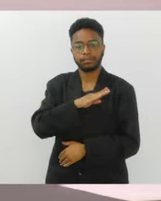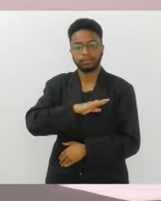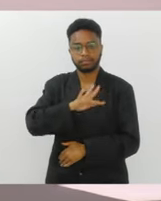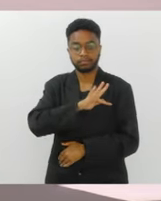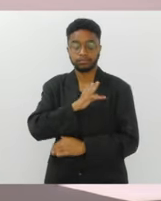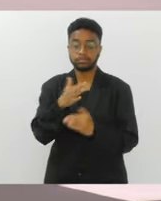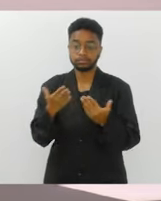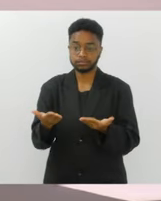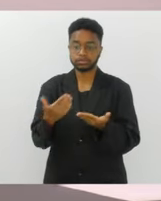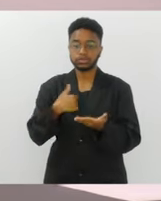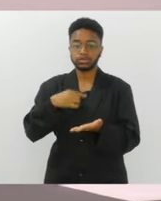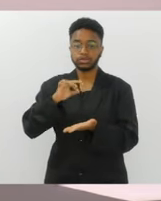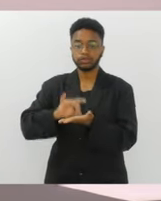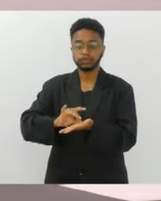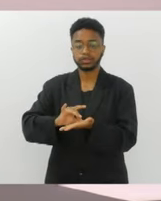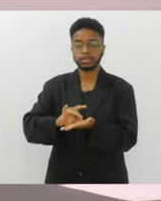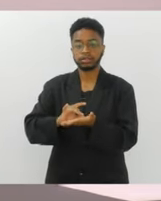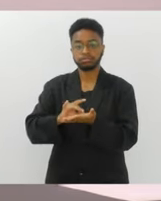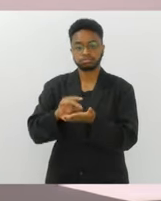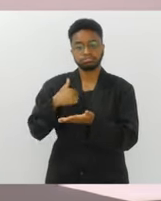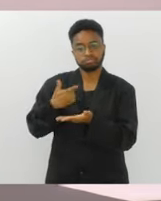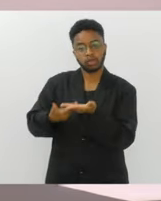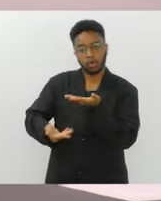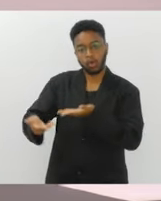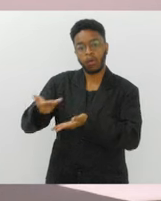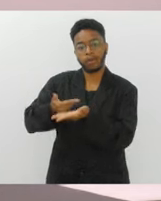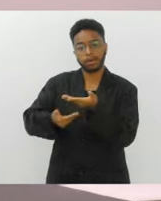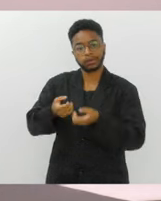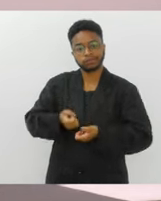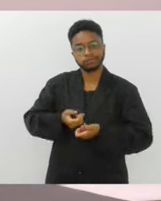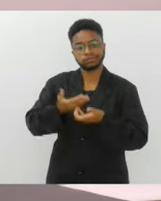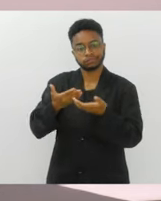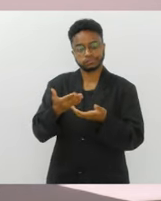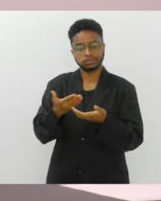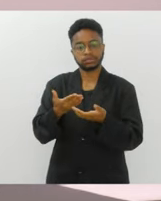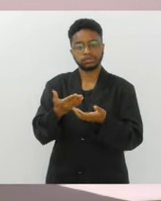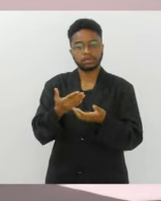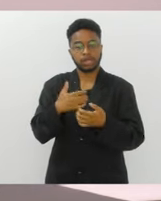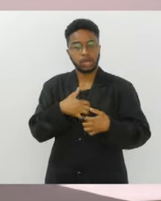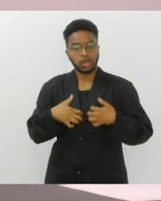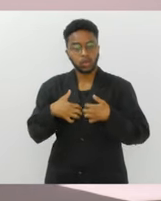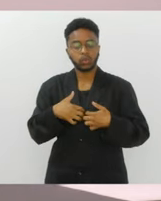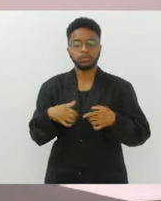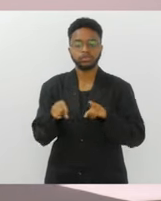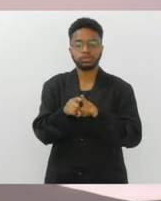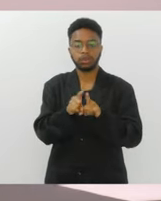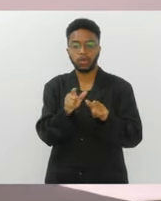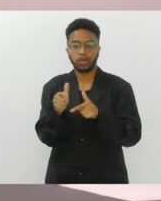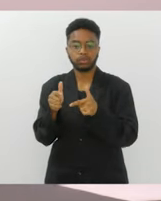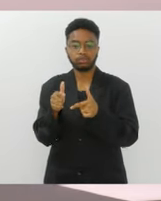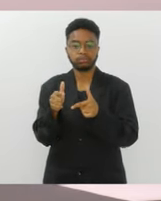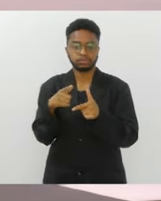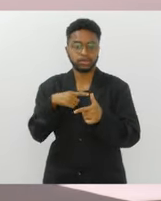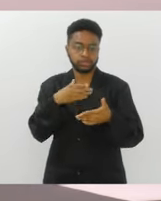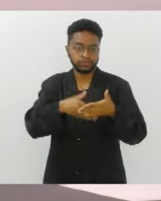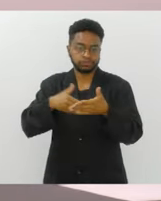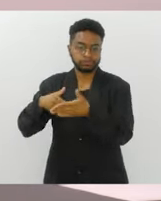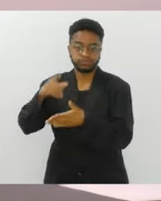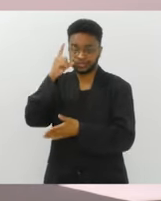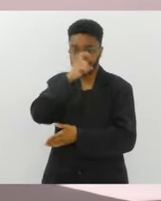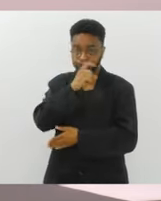fico, na verdade, compartilhando aqui dessas angústias e de todas as dificuldades para a gente ver um serviço